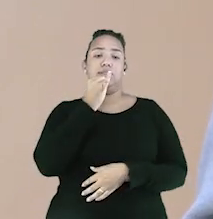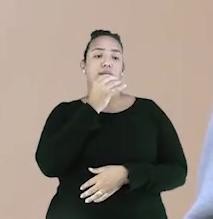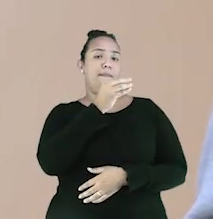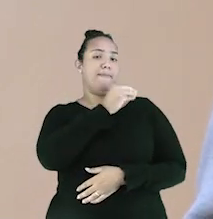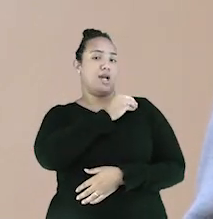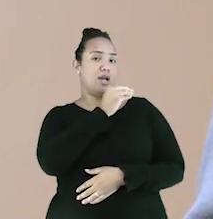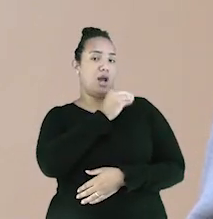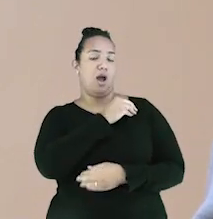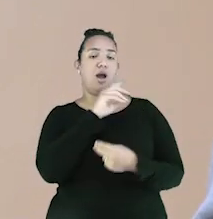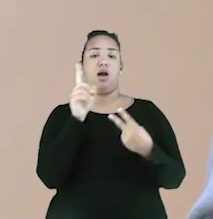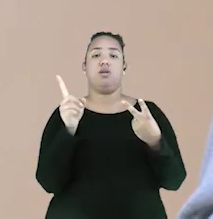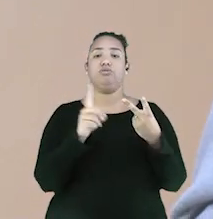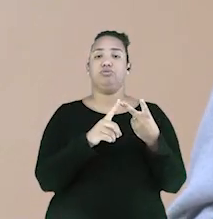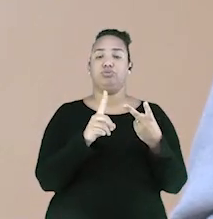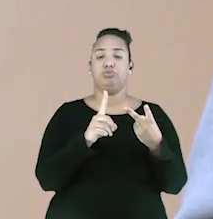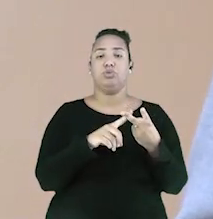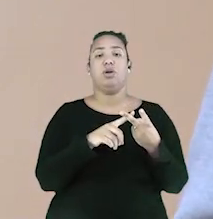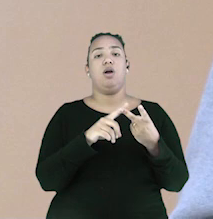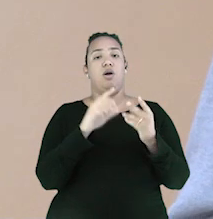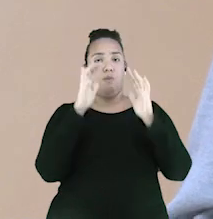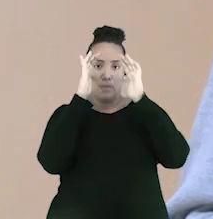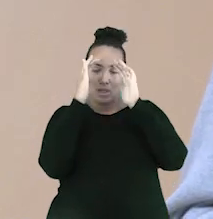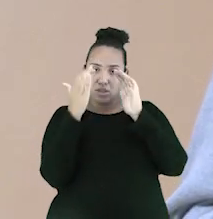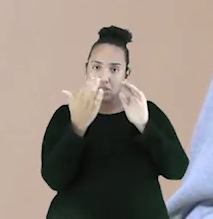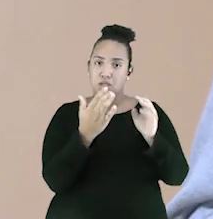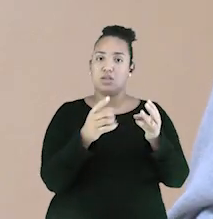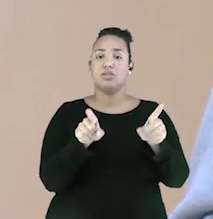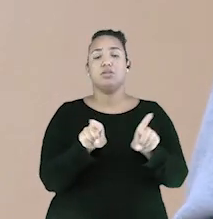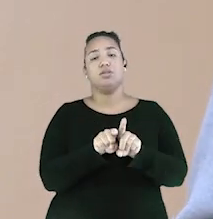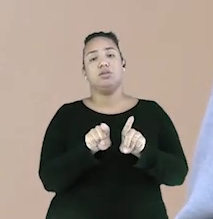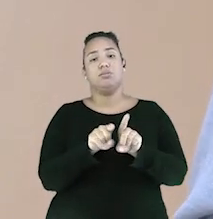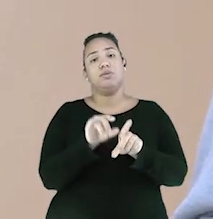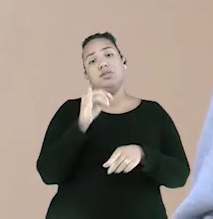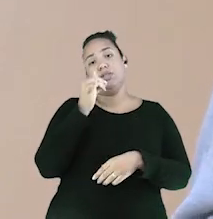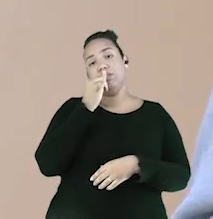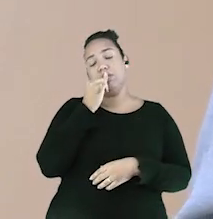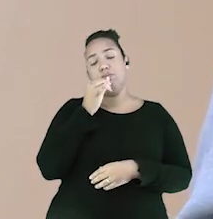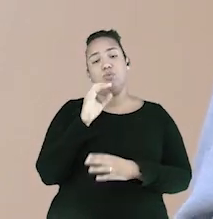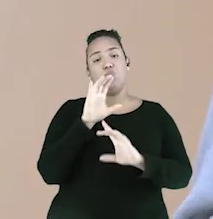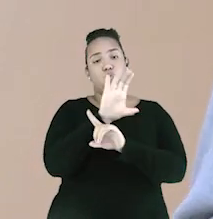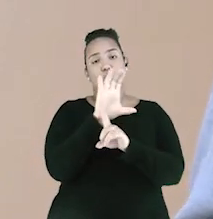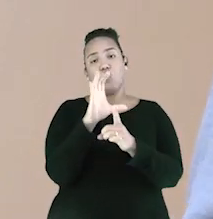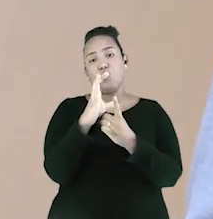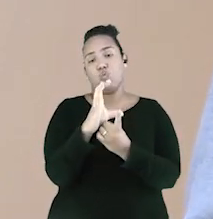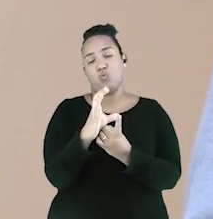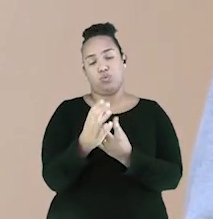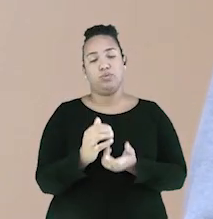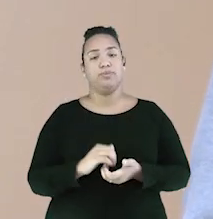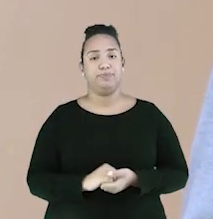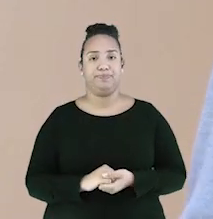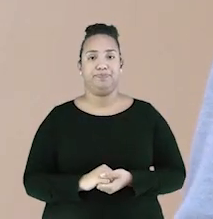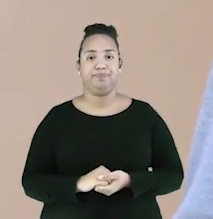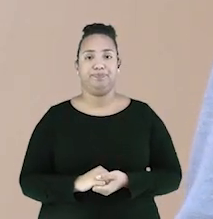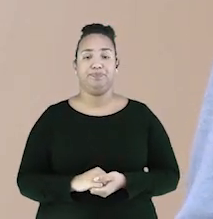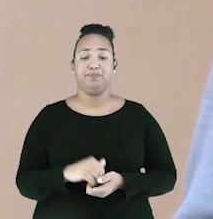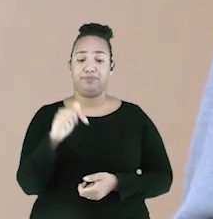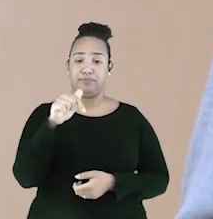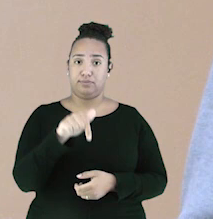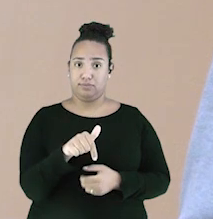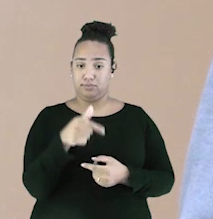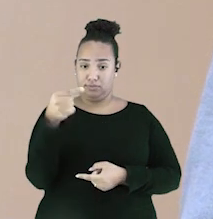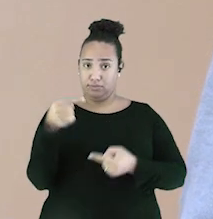como o pecado original, os sacramentos e questões relativas ao ritual da missa, por exemplo. Nessa